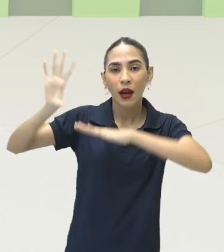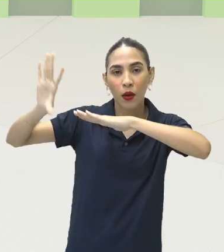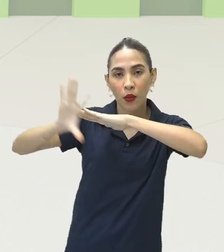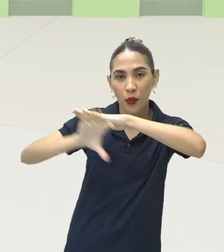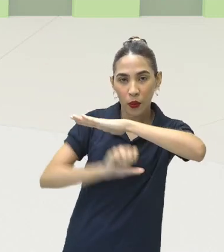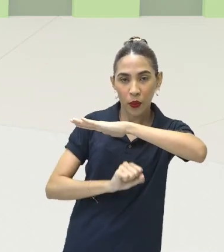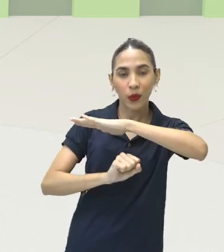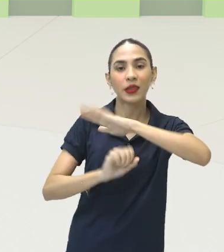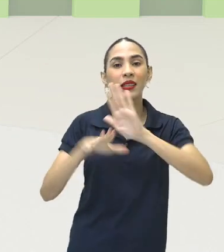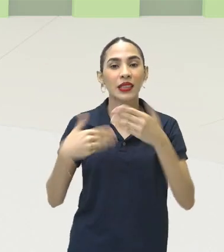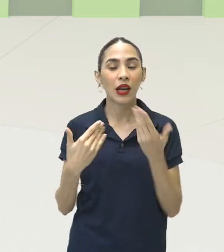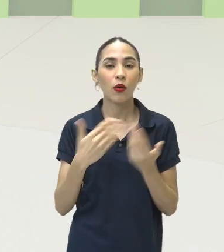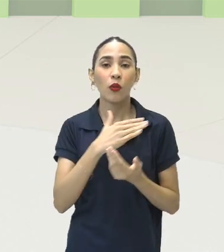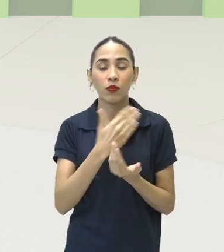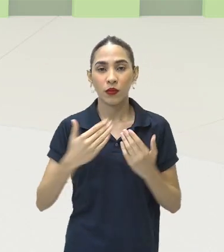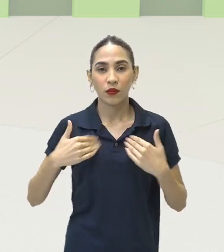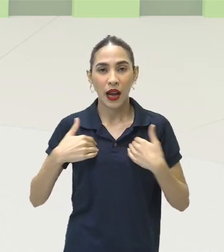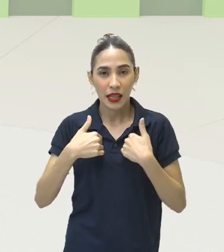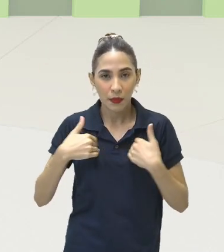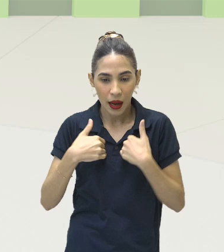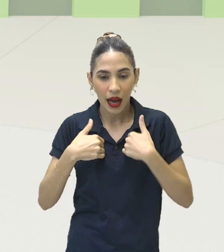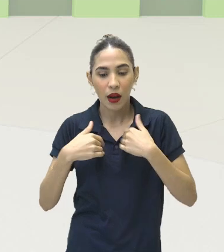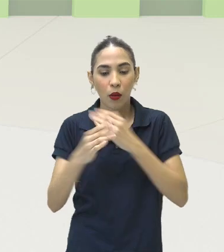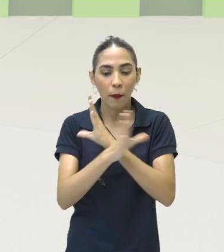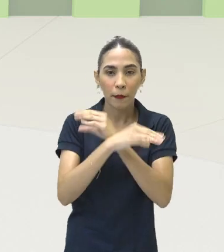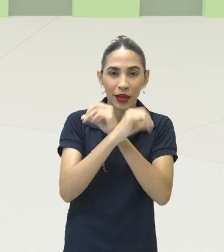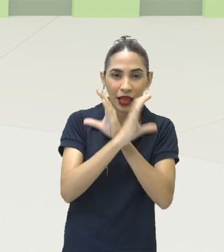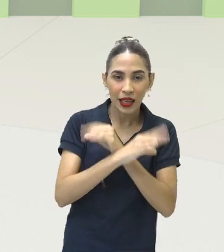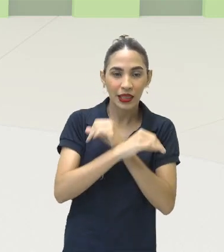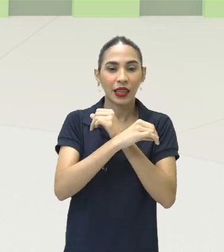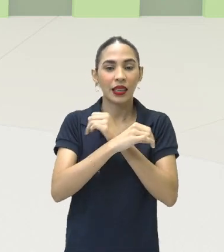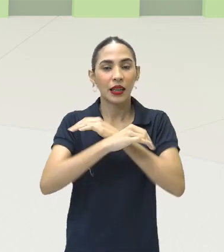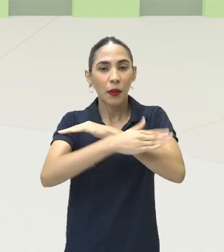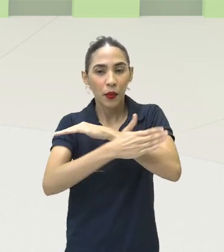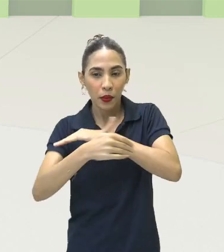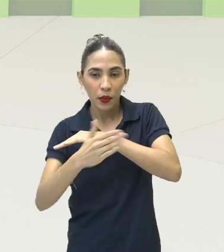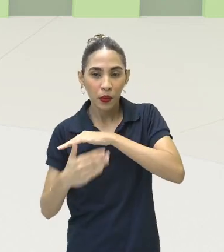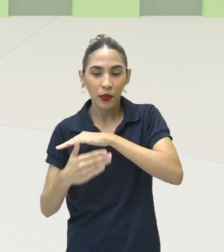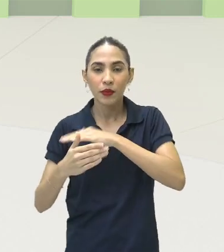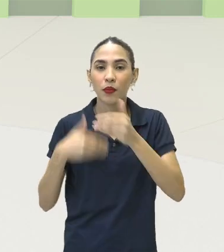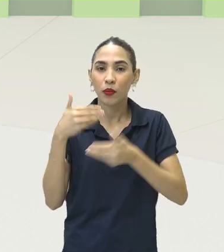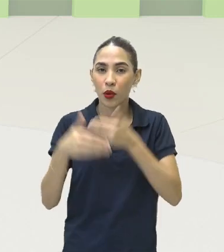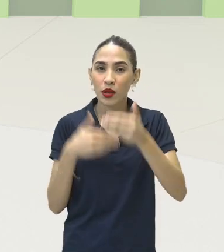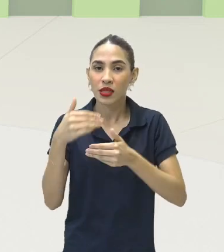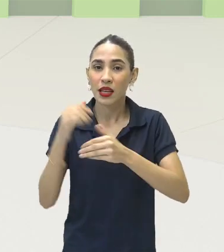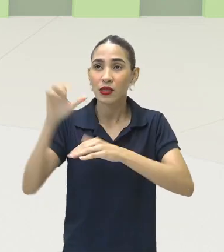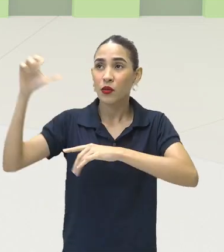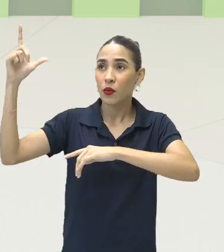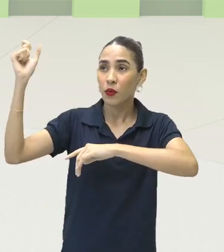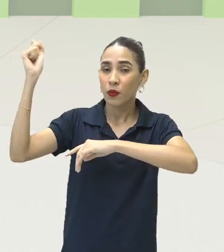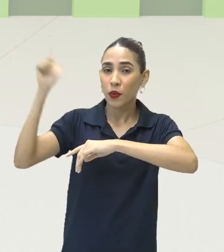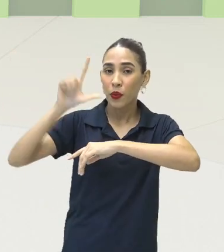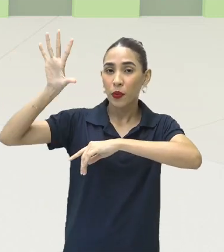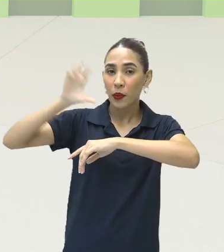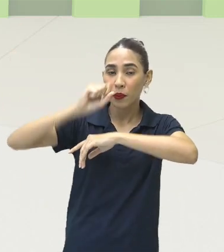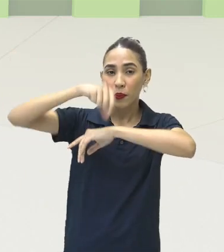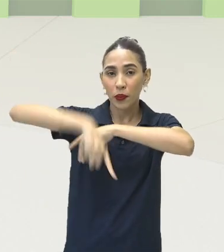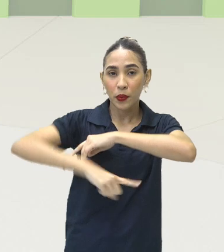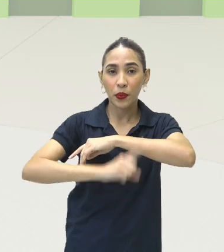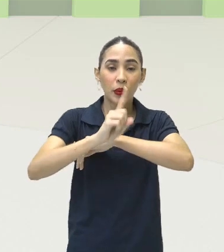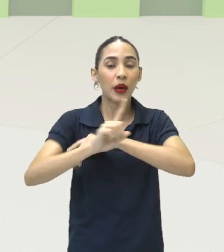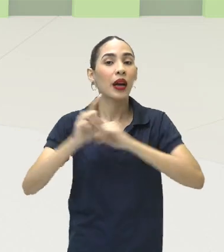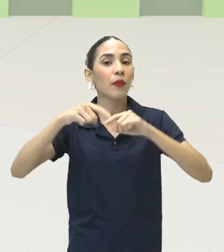que aqueles animais marinhos, as plantas, façam ali o processo de fotossíntese. Então, por isso que